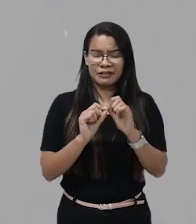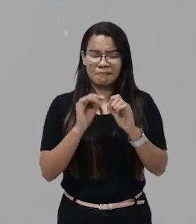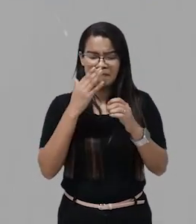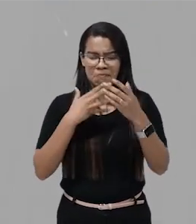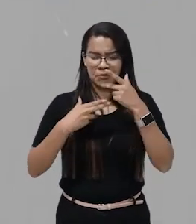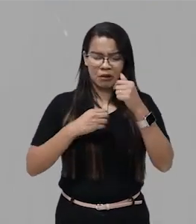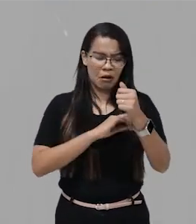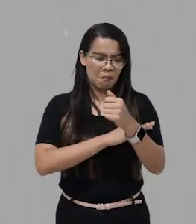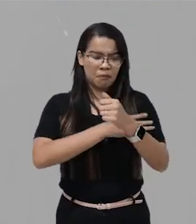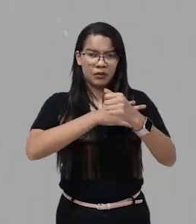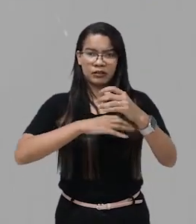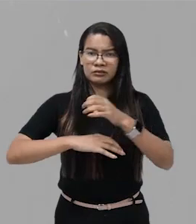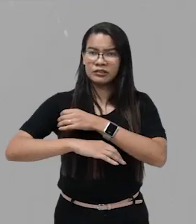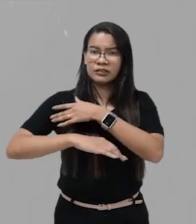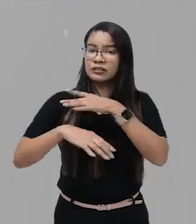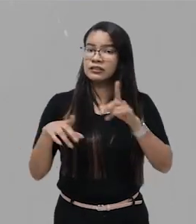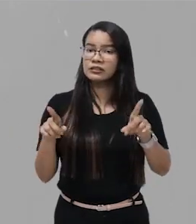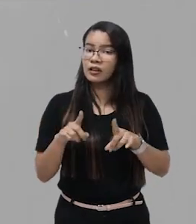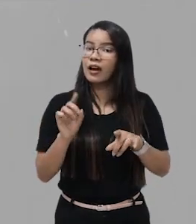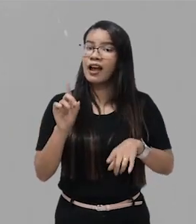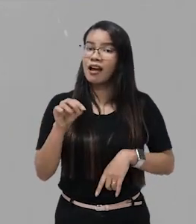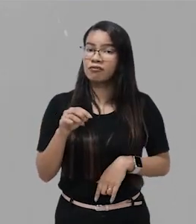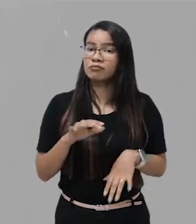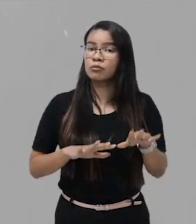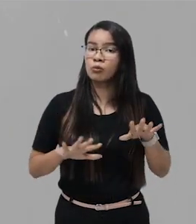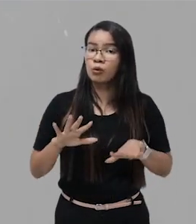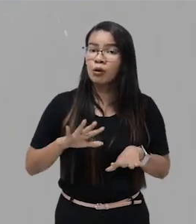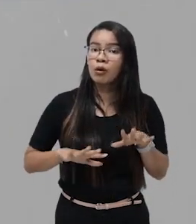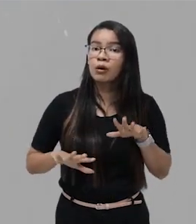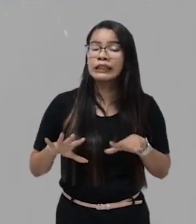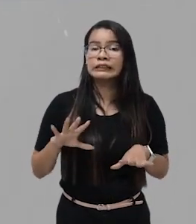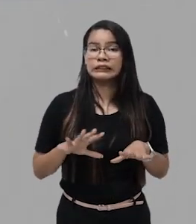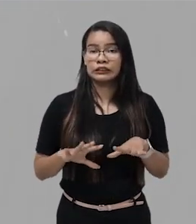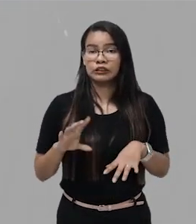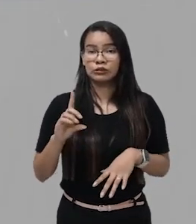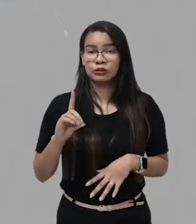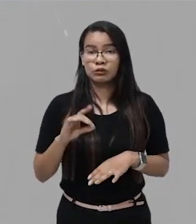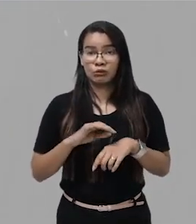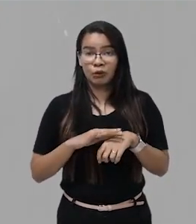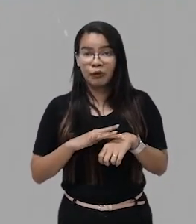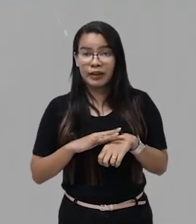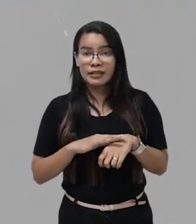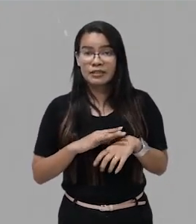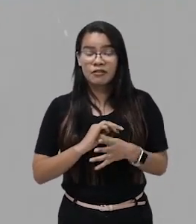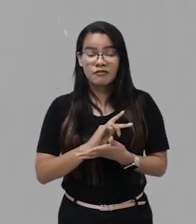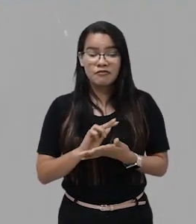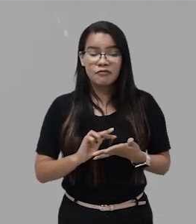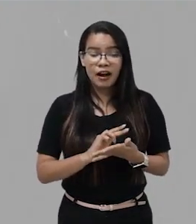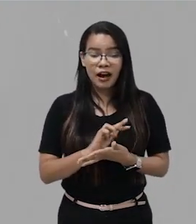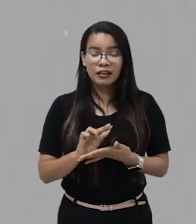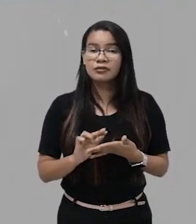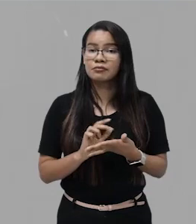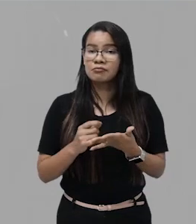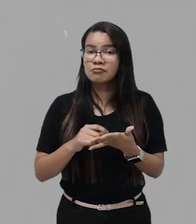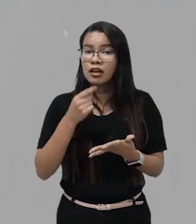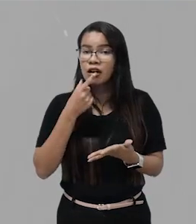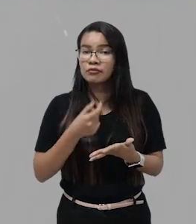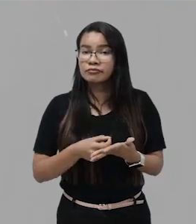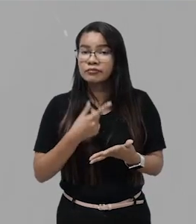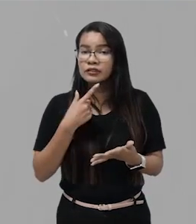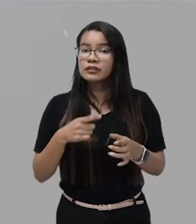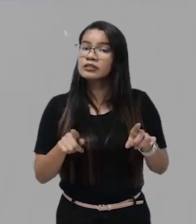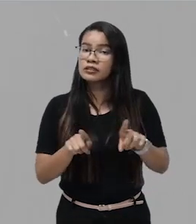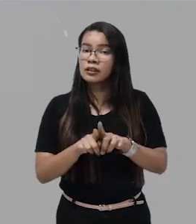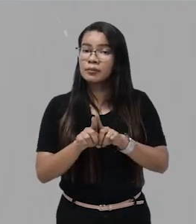essas coisas não. É como um tratamento de doença. Como vários medicamentos aí que existem, que não só de anabolizantes, mas existem outros medicamentos que